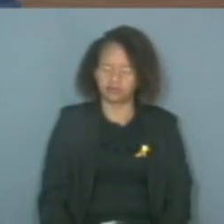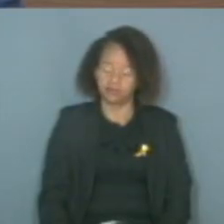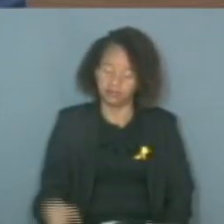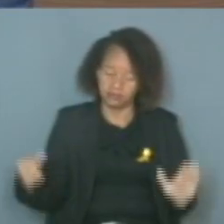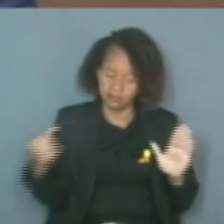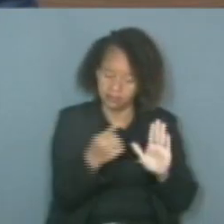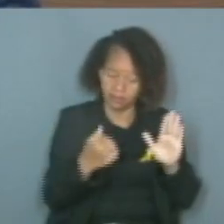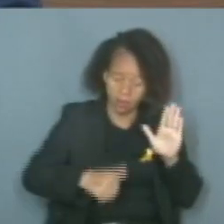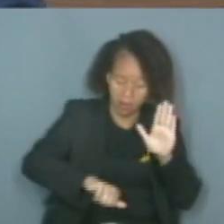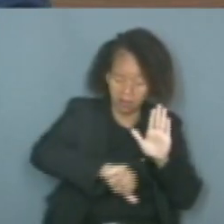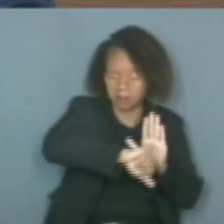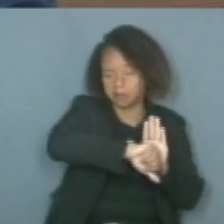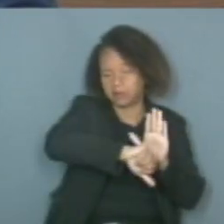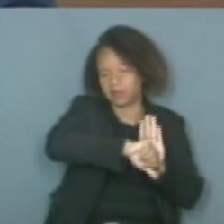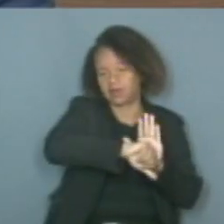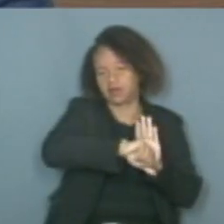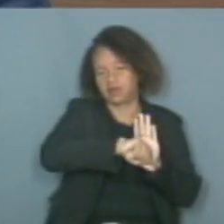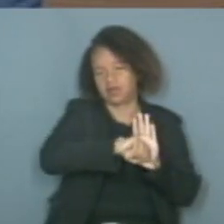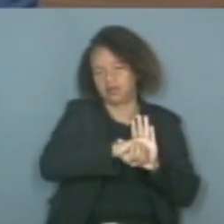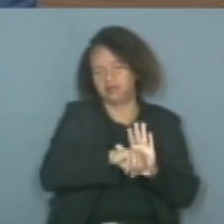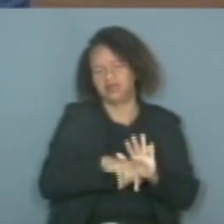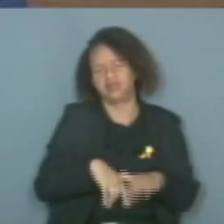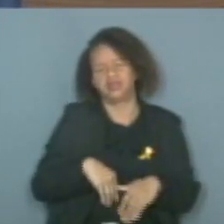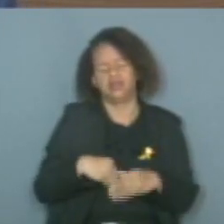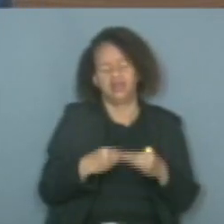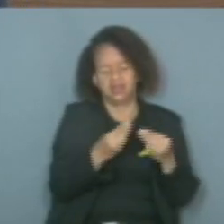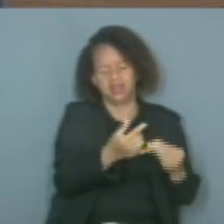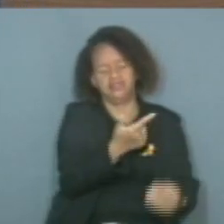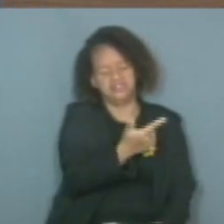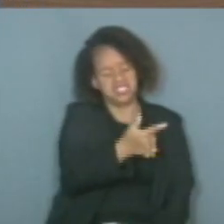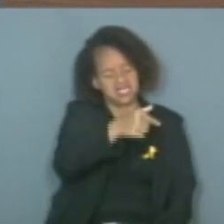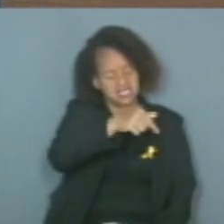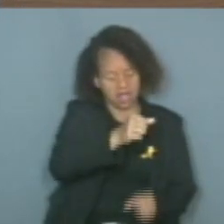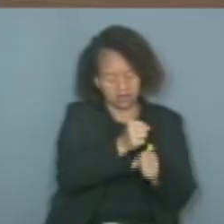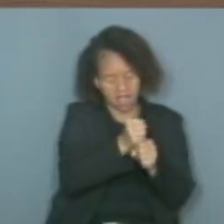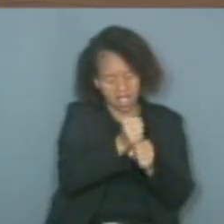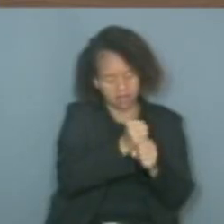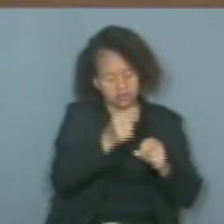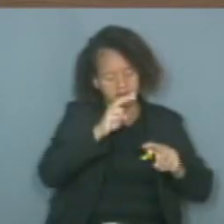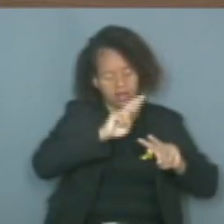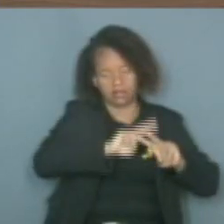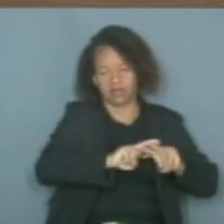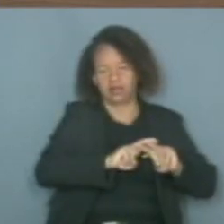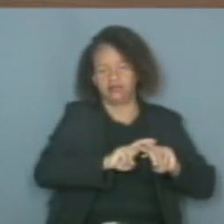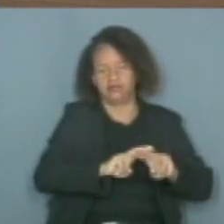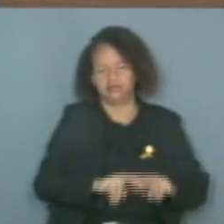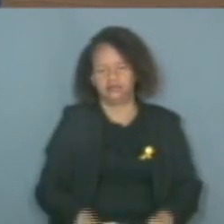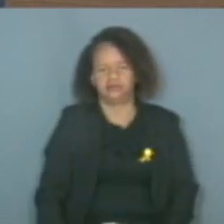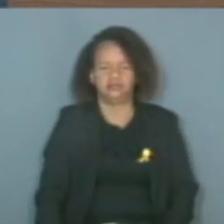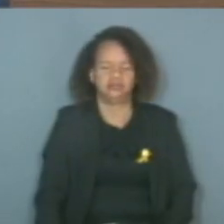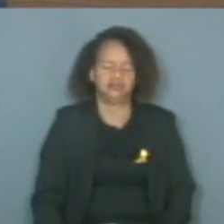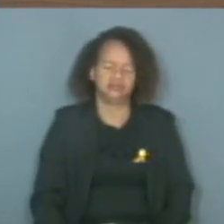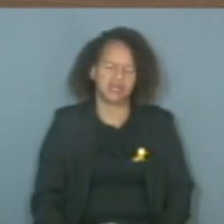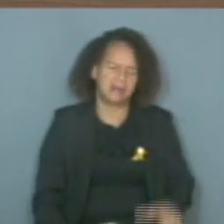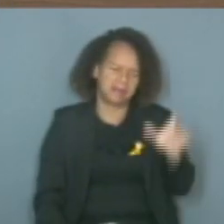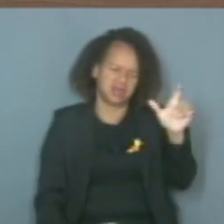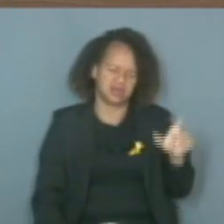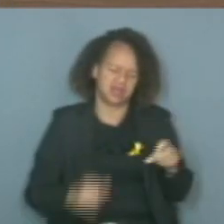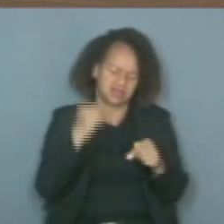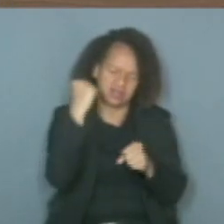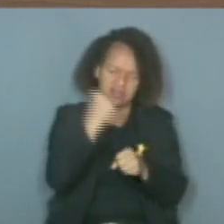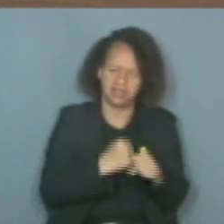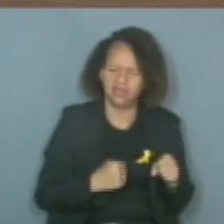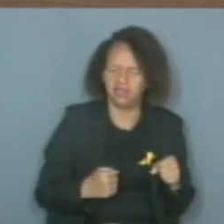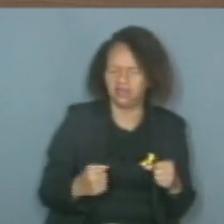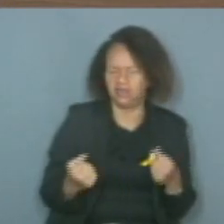Colocaram como criminosos, dando aí 27 anos de cadeias. E aquela pessoa que assassina